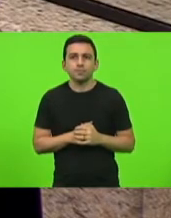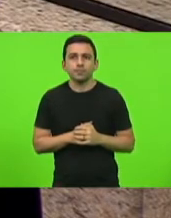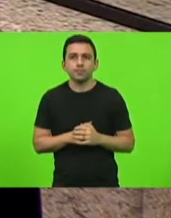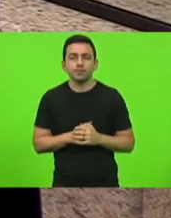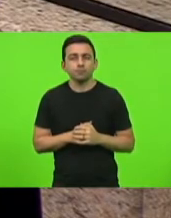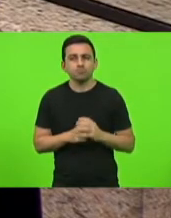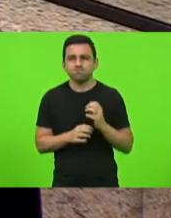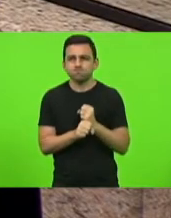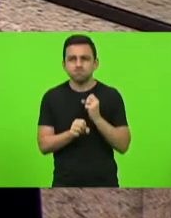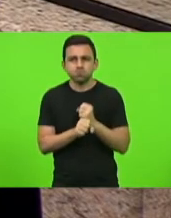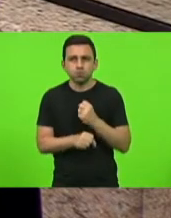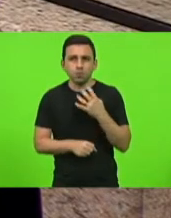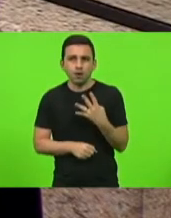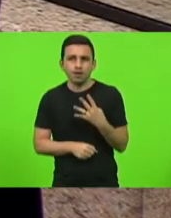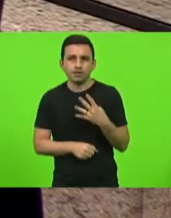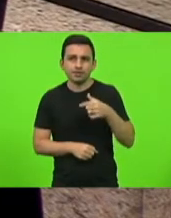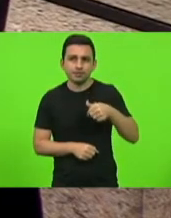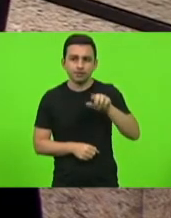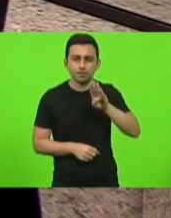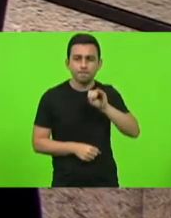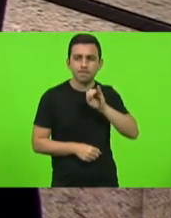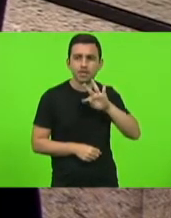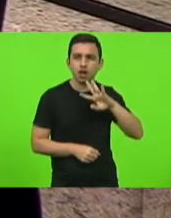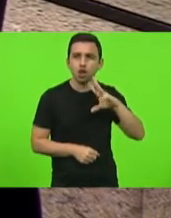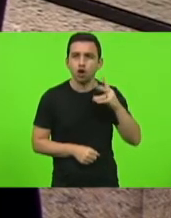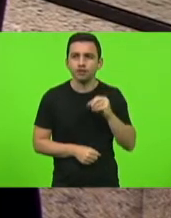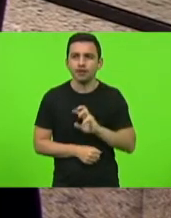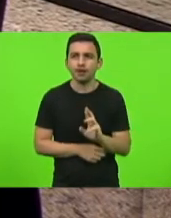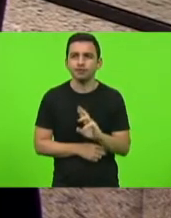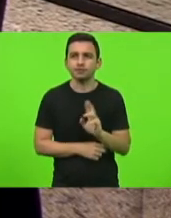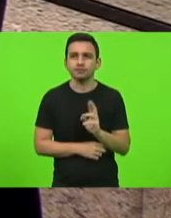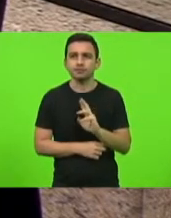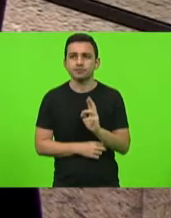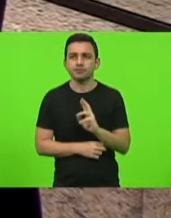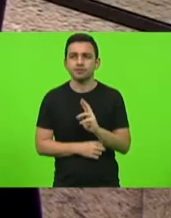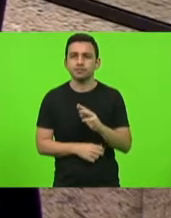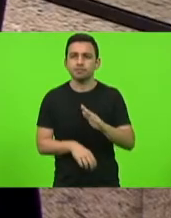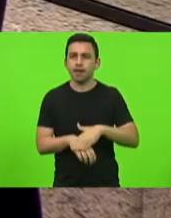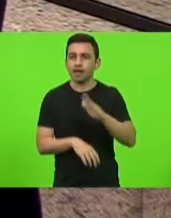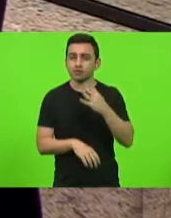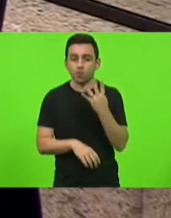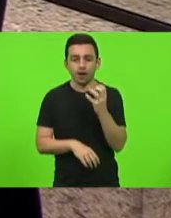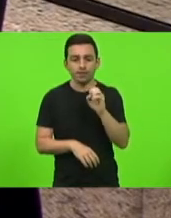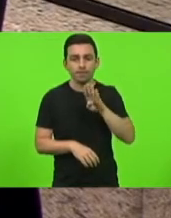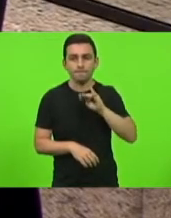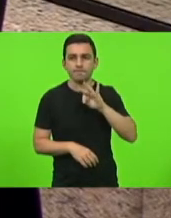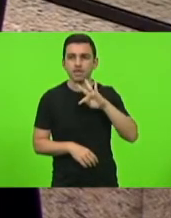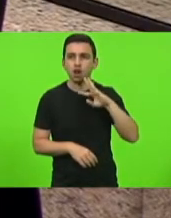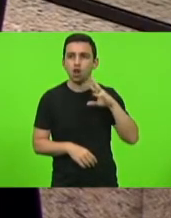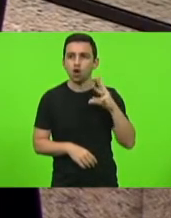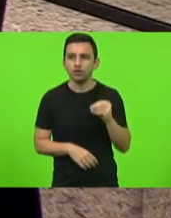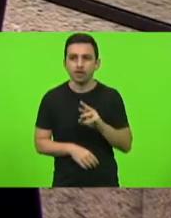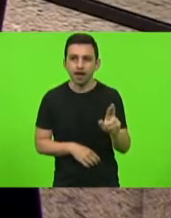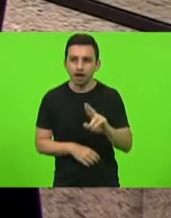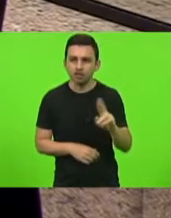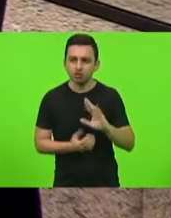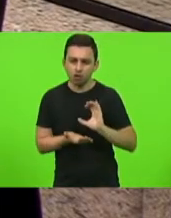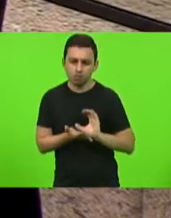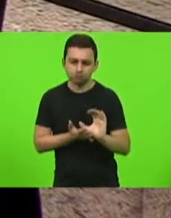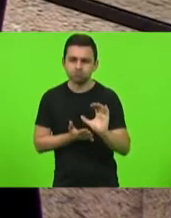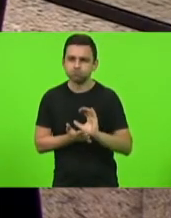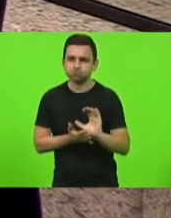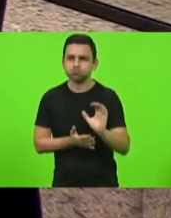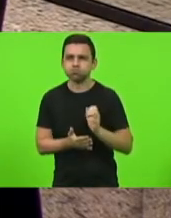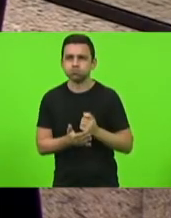montantes de quase 47 bilhões de reais. Então, mais de 40 bilhões de reais serão investidos